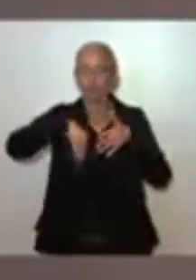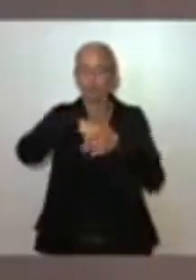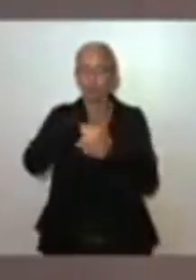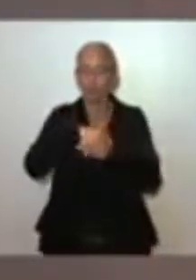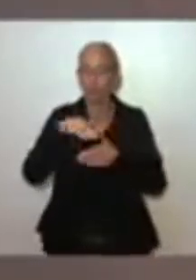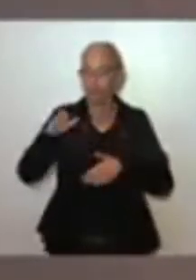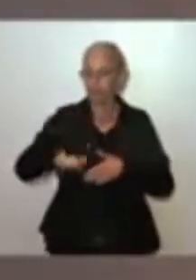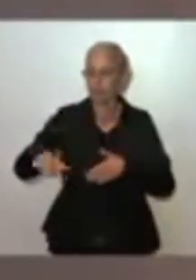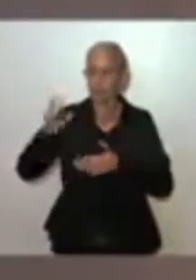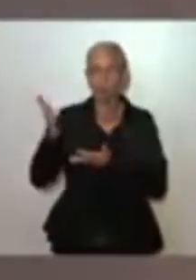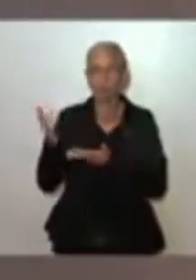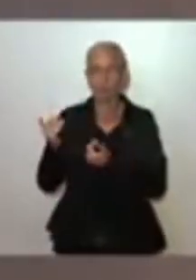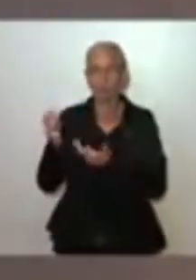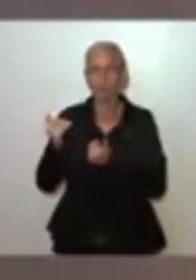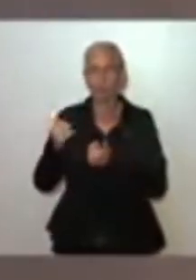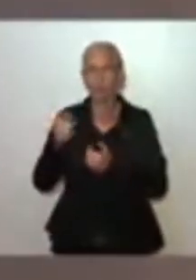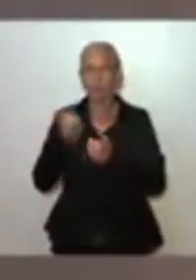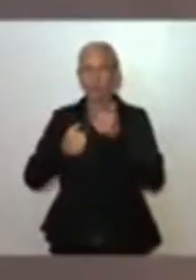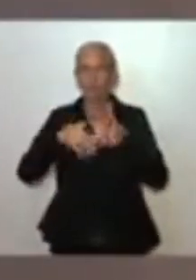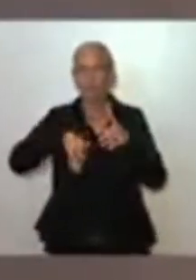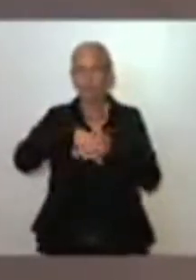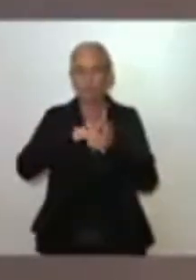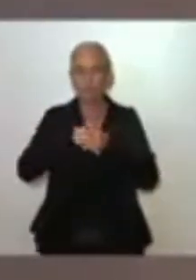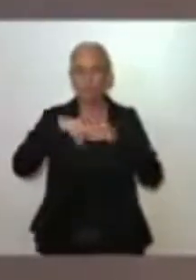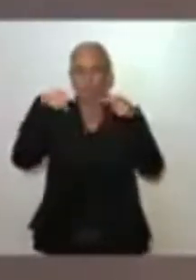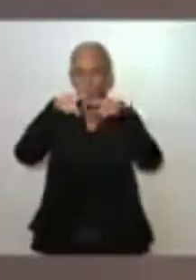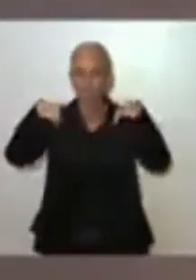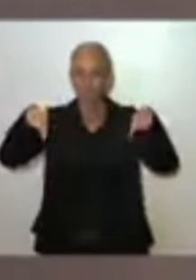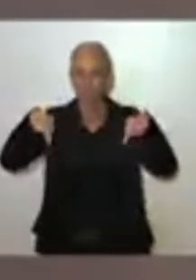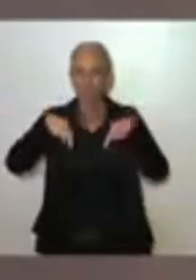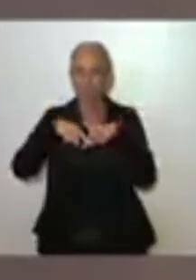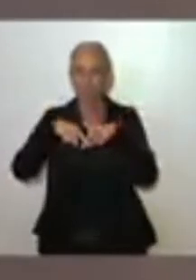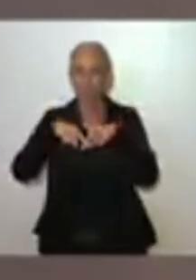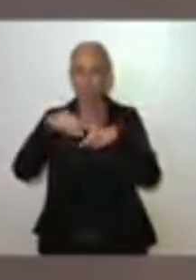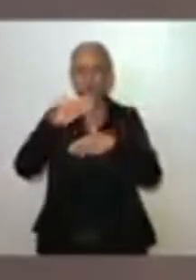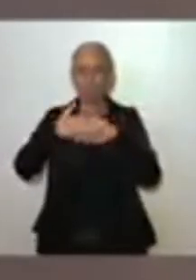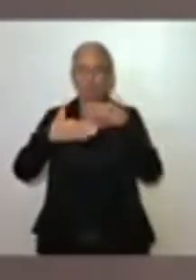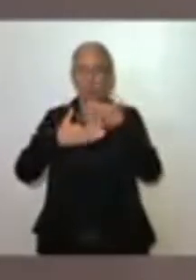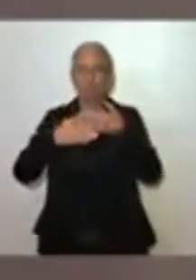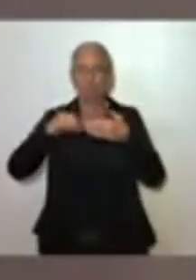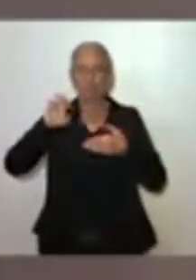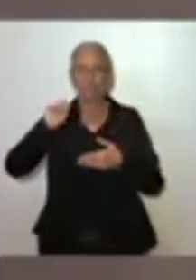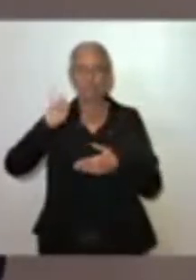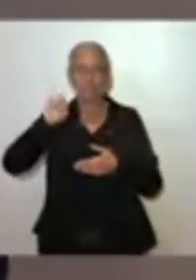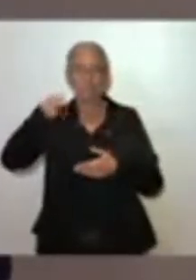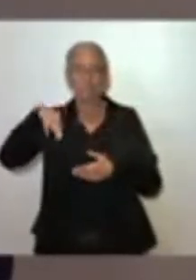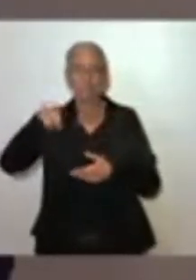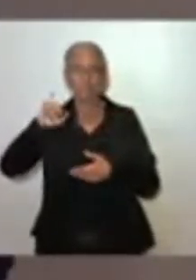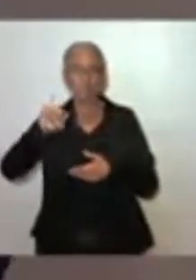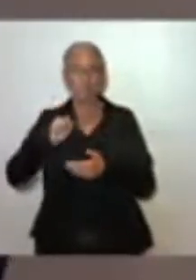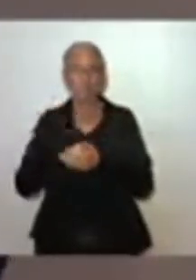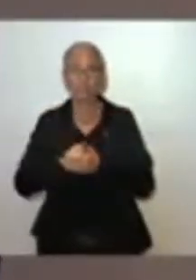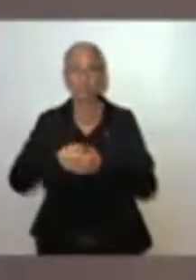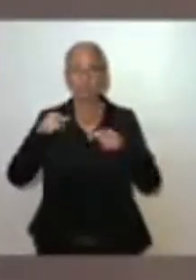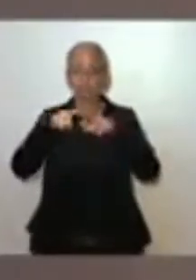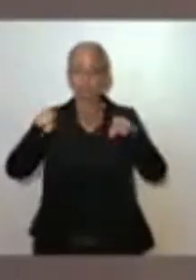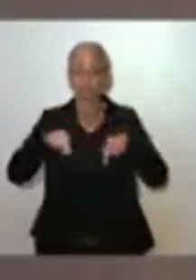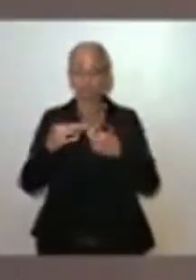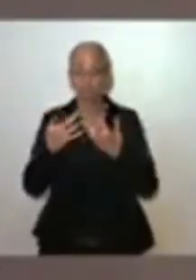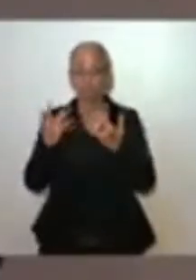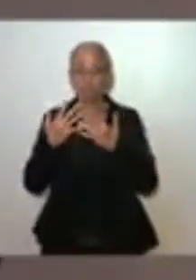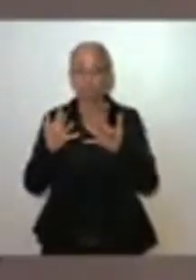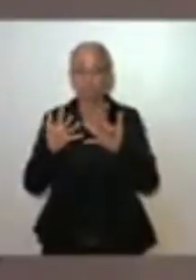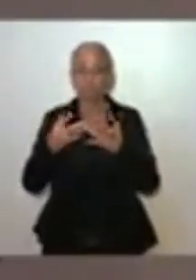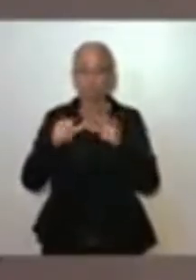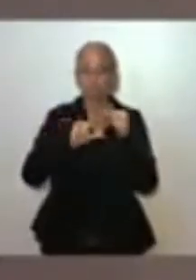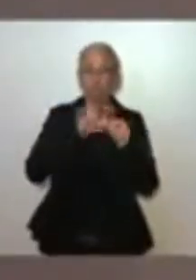paralelepípedo joguei bola na quadra de cimento do Senai joguei bola no campinho de terra pois mudei para